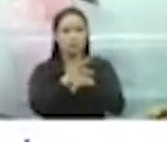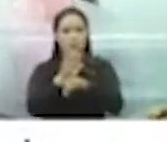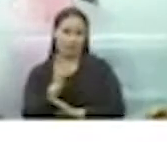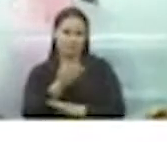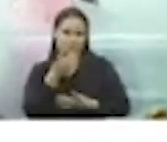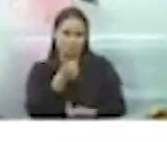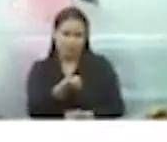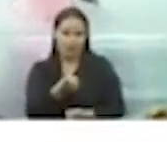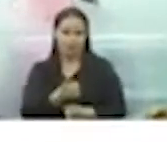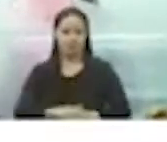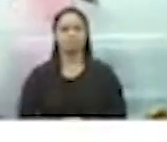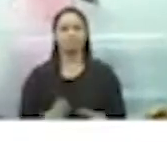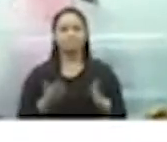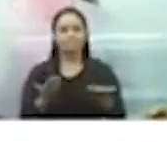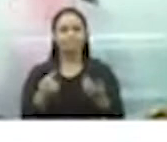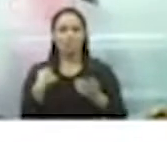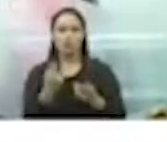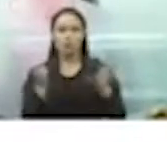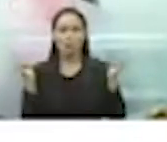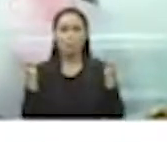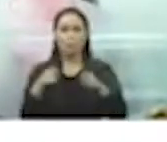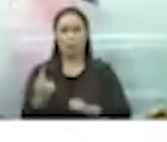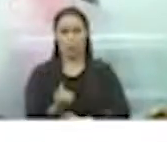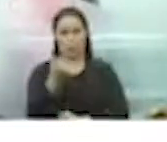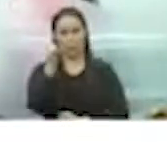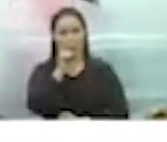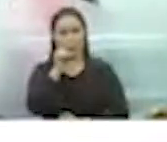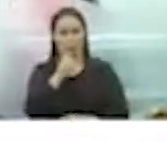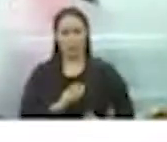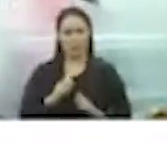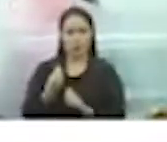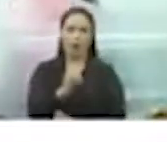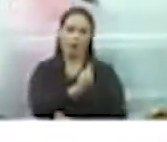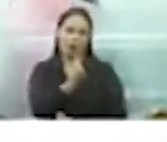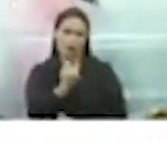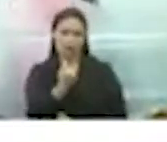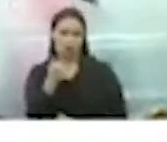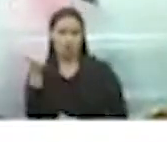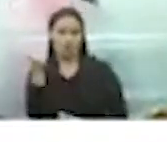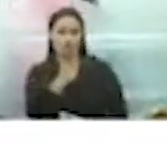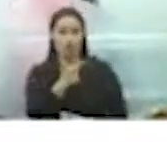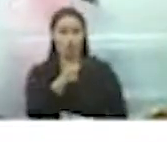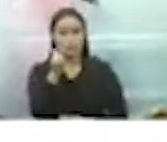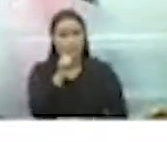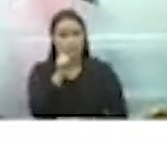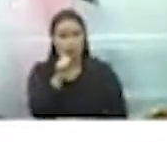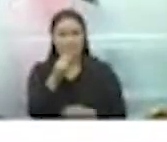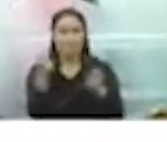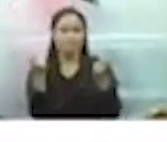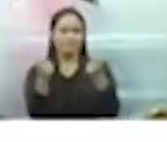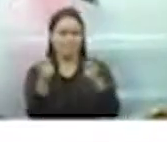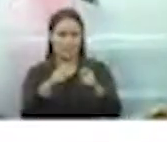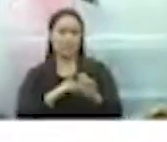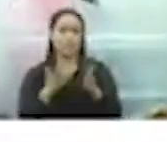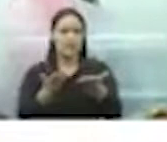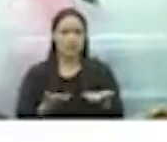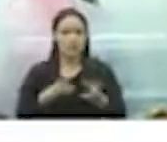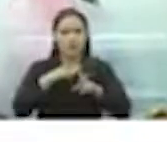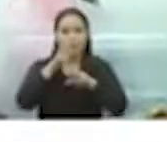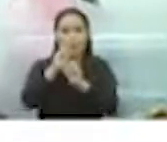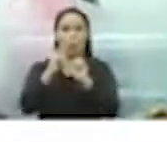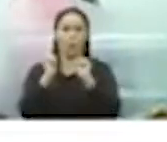tão rico. A gente conta, né, com uma mulher doadora para cada 12 mulheres assistidas. Então, essa é uma questão que a gente